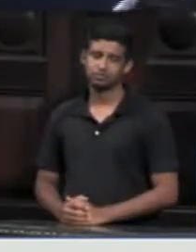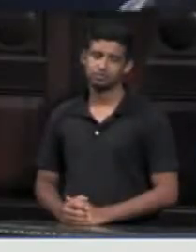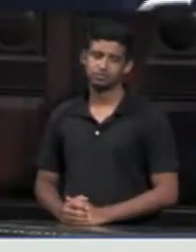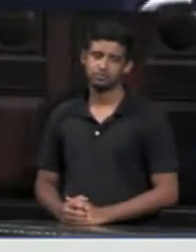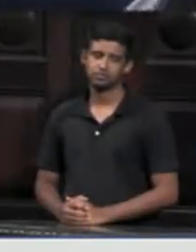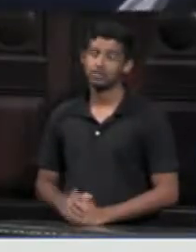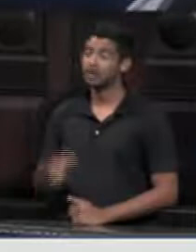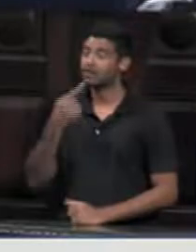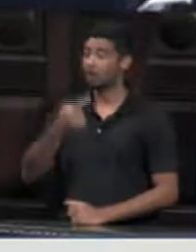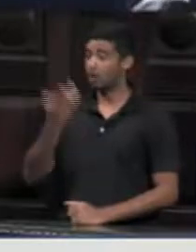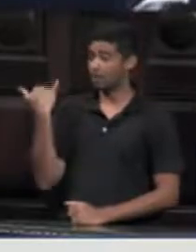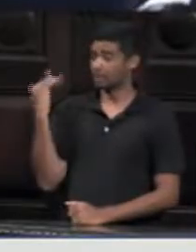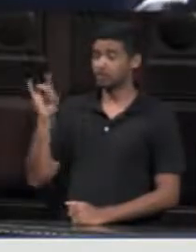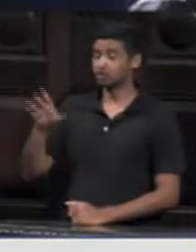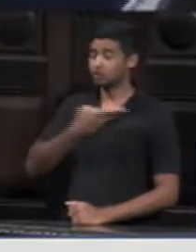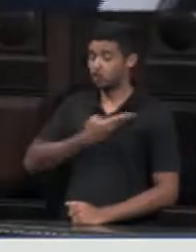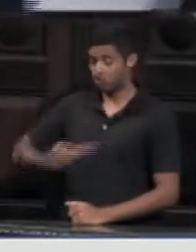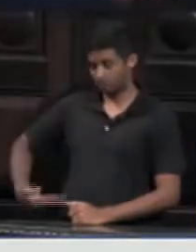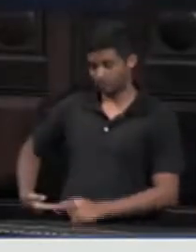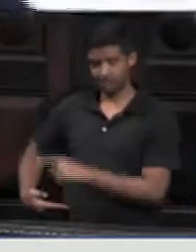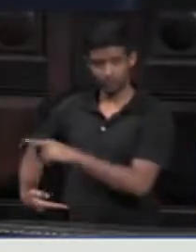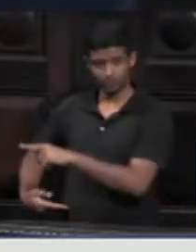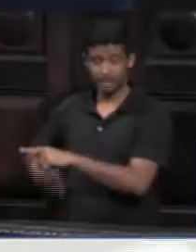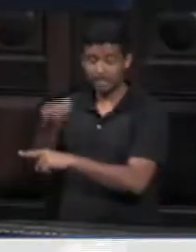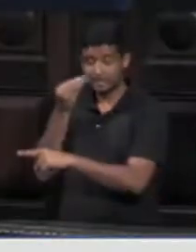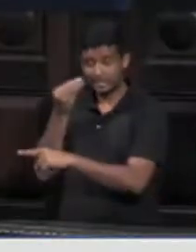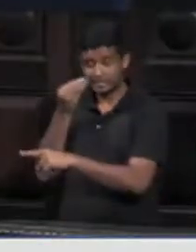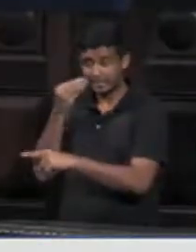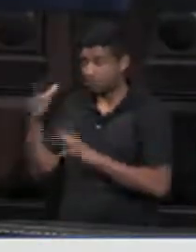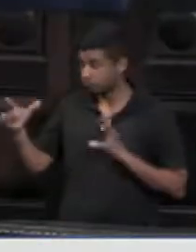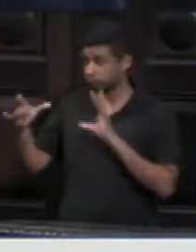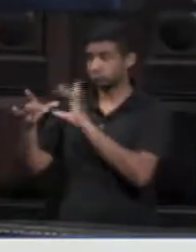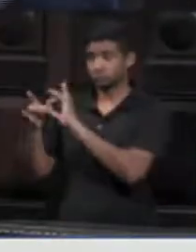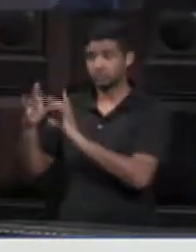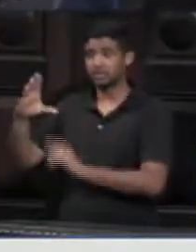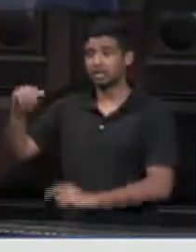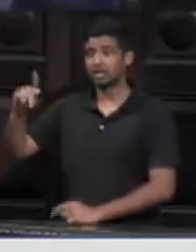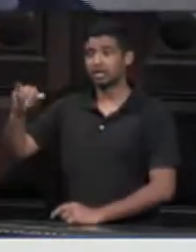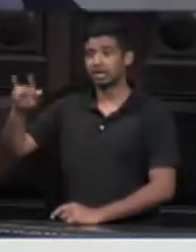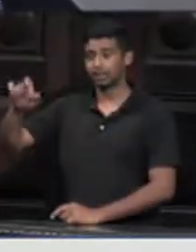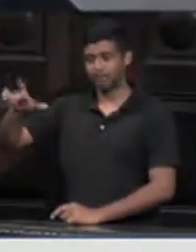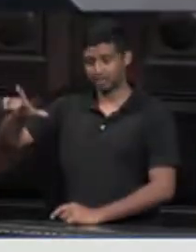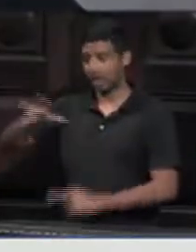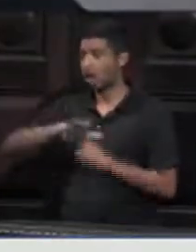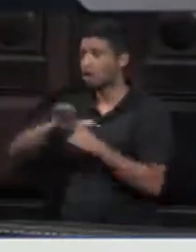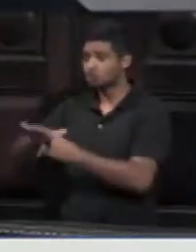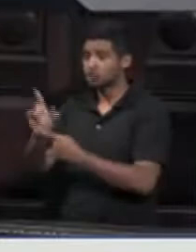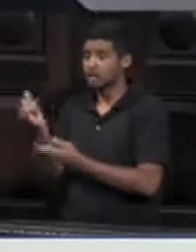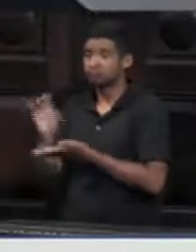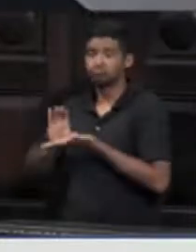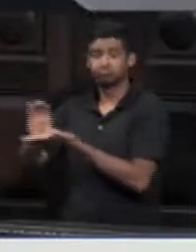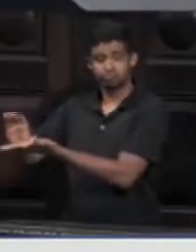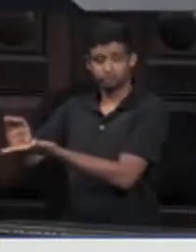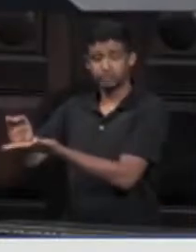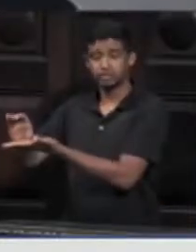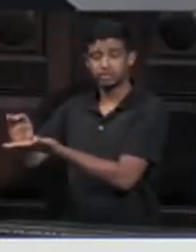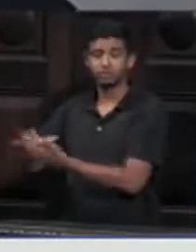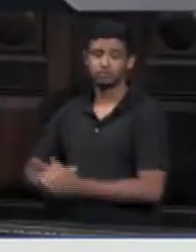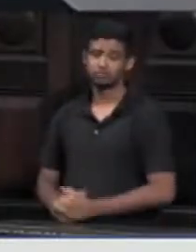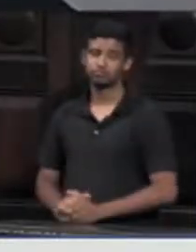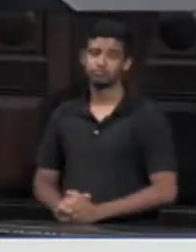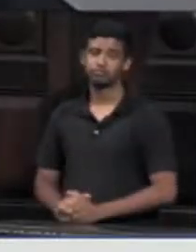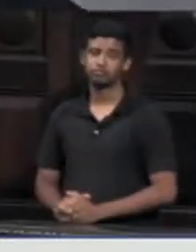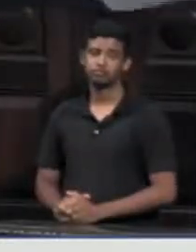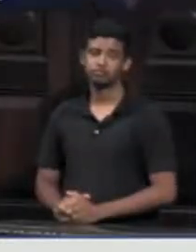bastava o governo do Estado se articular com o município da capital e resolvia todas as decisões sem que nenhum município mais pudesse